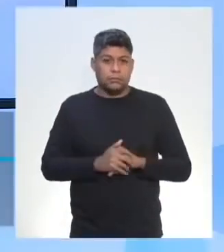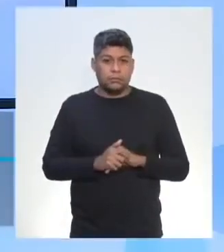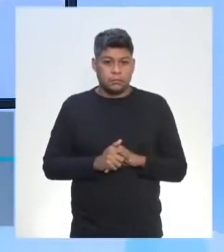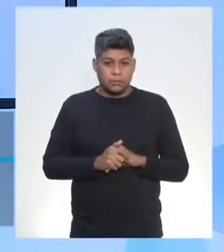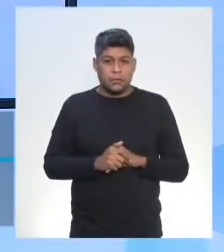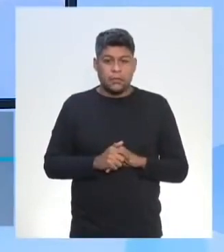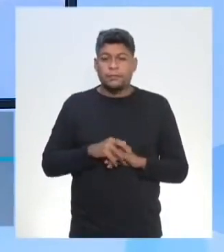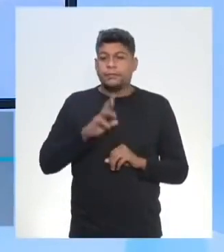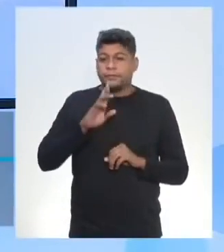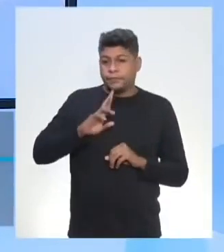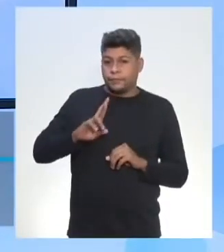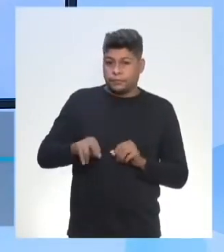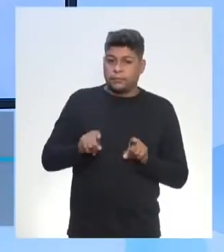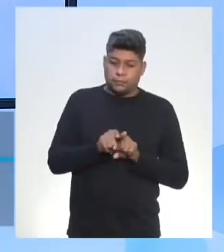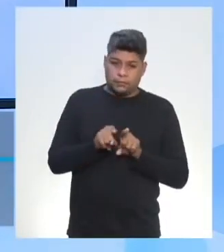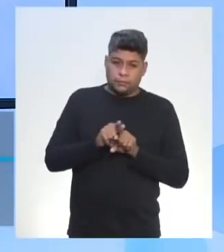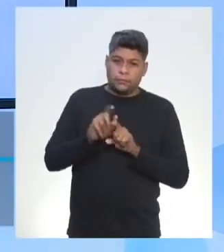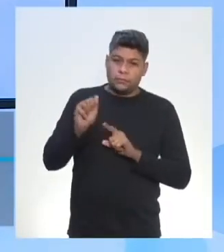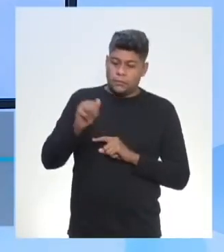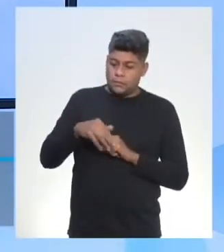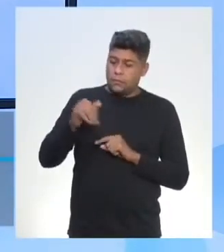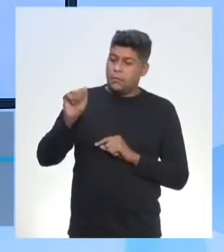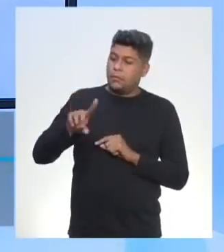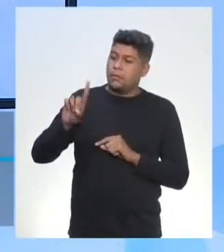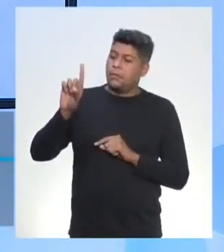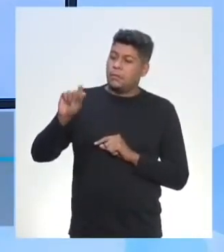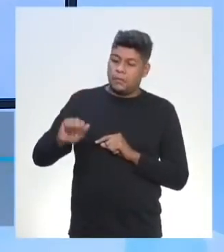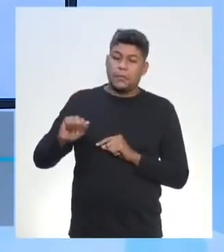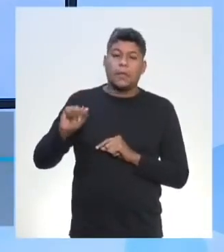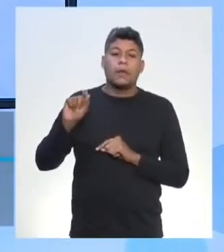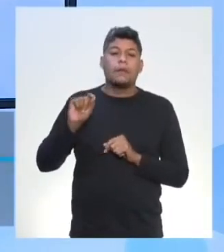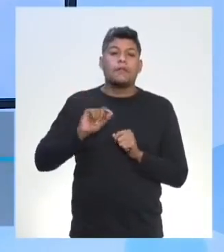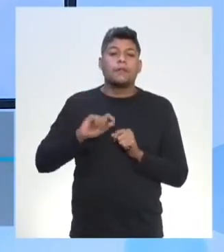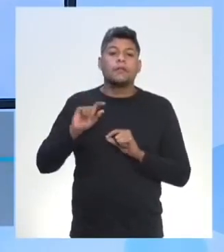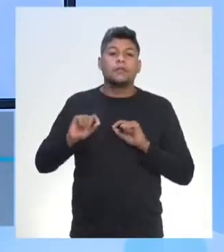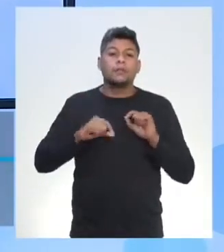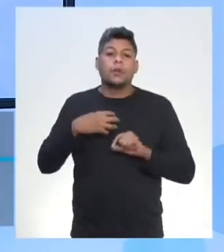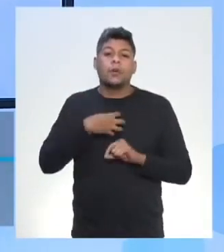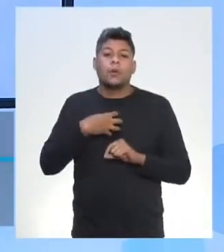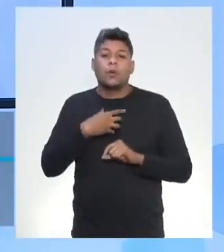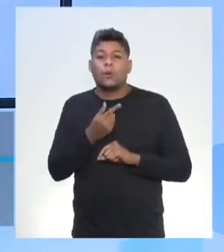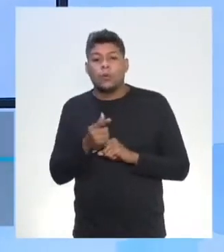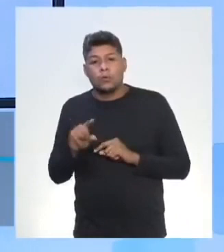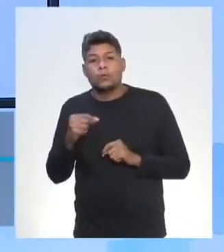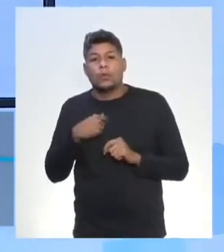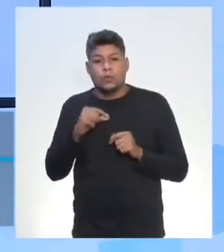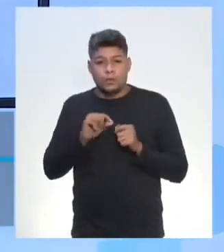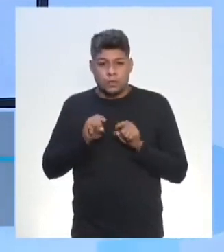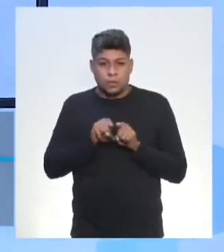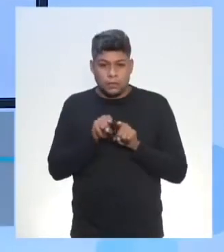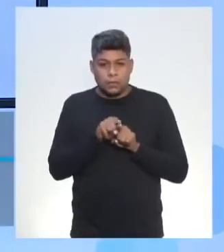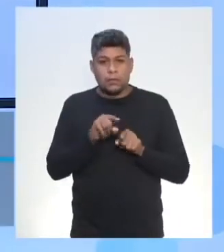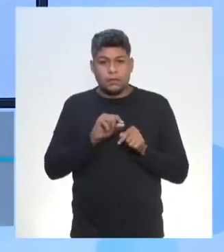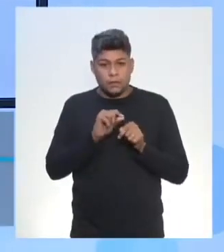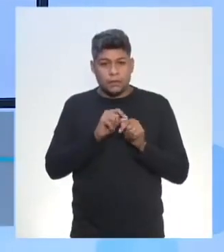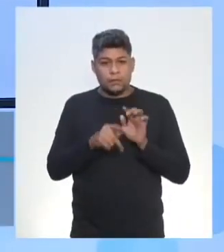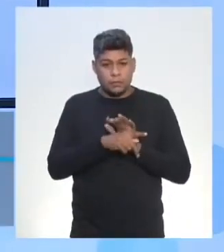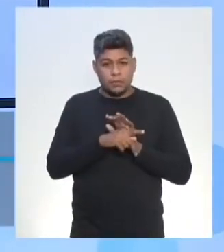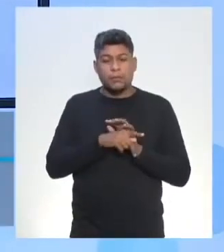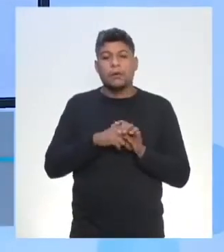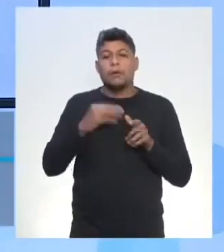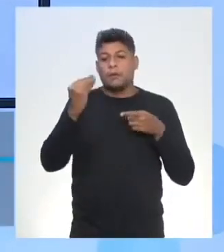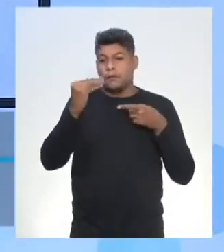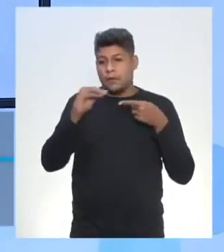passar essa resposta também à aluna Amanda, não é isso? Isso. A Amanda, ela fez de uma outra maneira que eu também faria, porque eu acho melhor trabalhar com as frações,